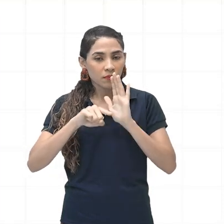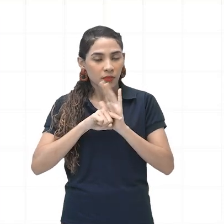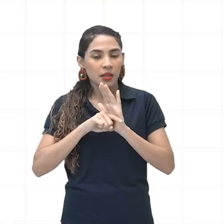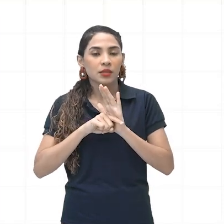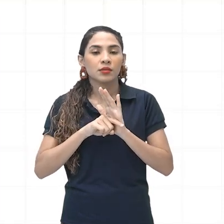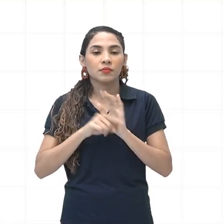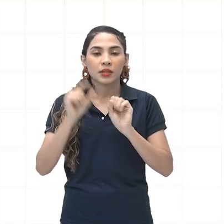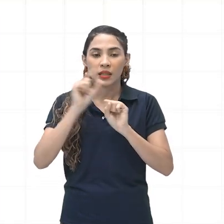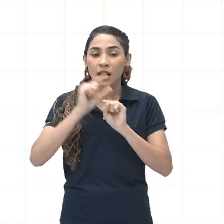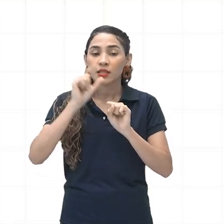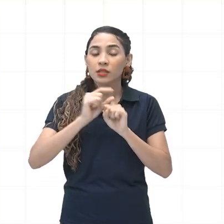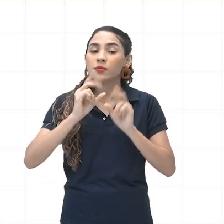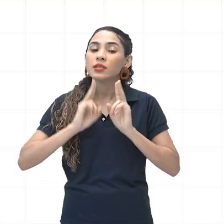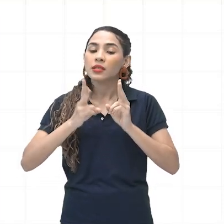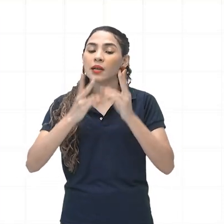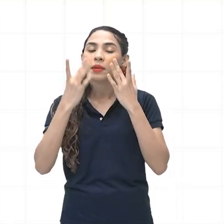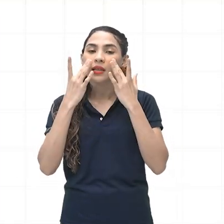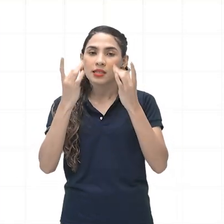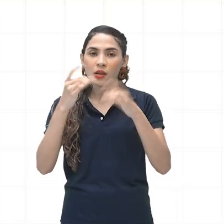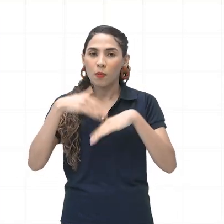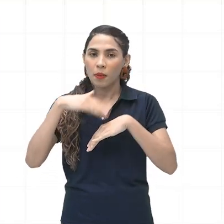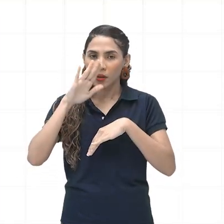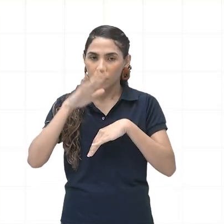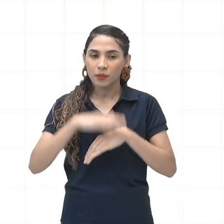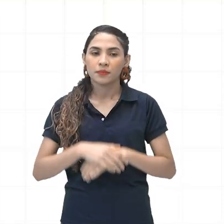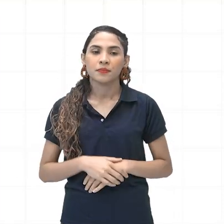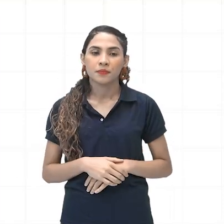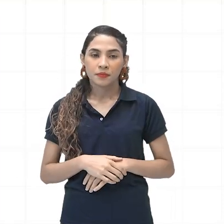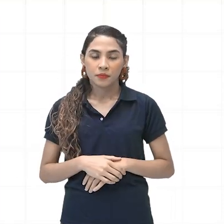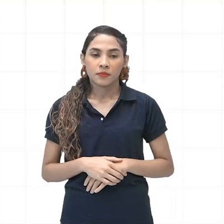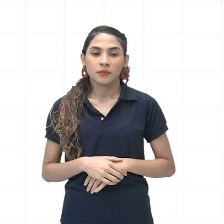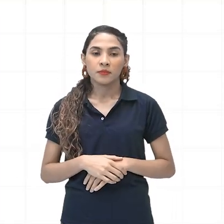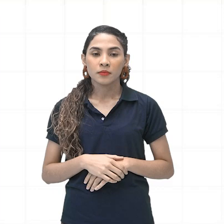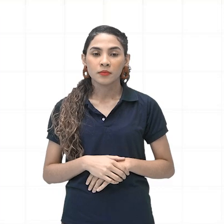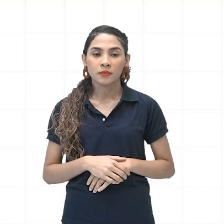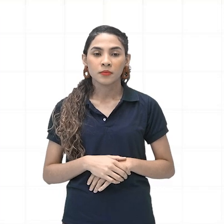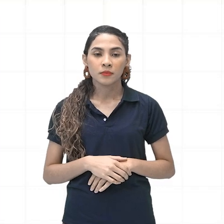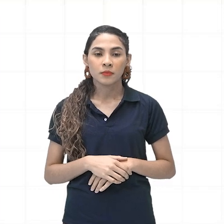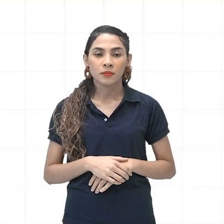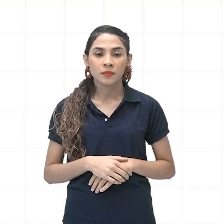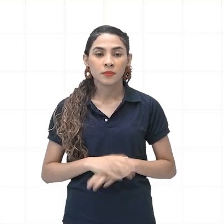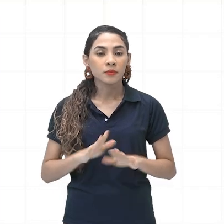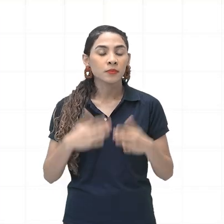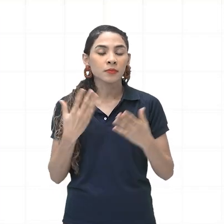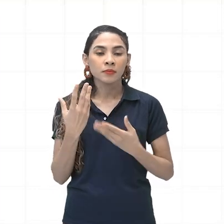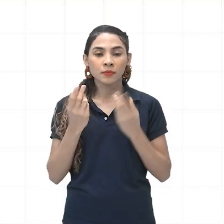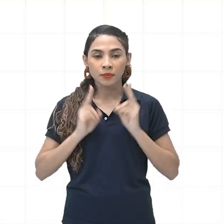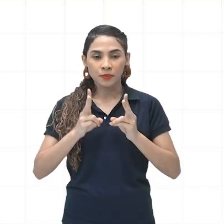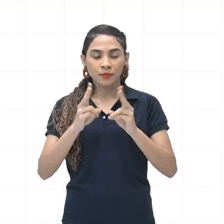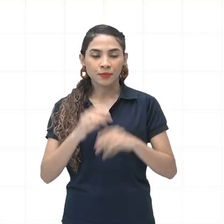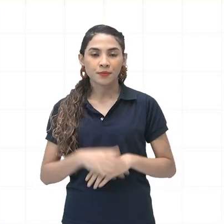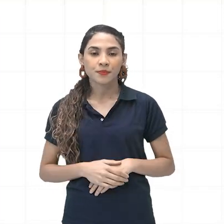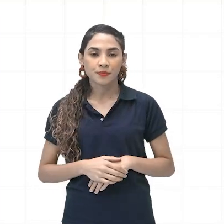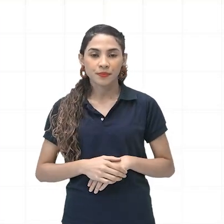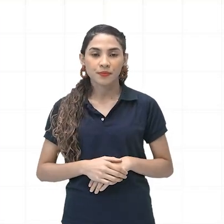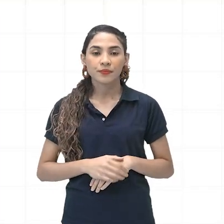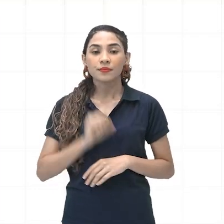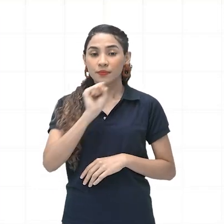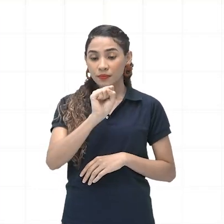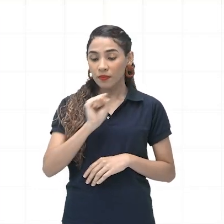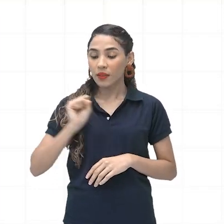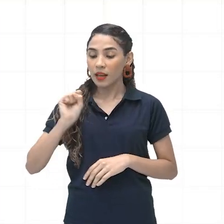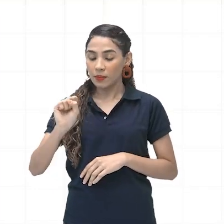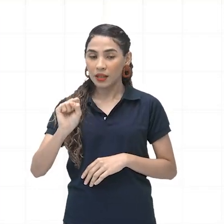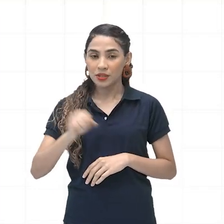negativos, sempre tenha uma atenção maior para as contas. Então, continuando aqui, nós vamos repetir